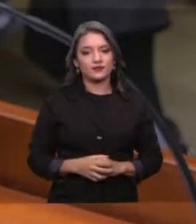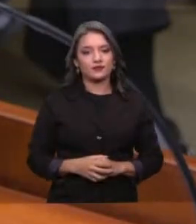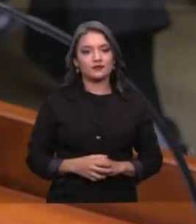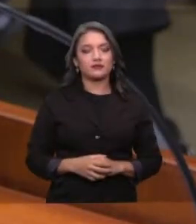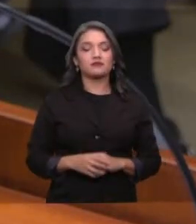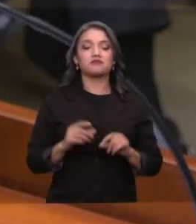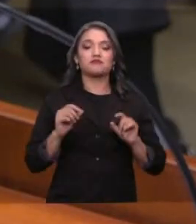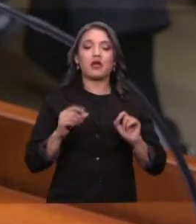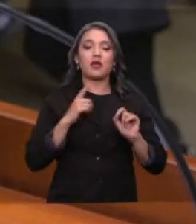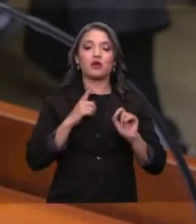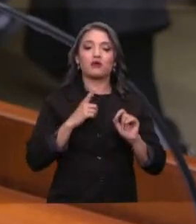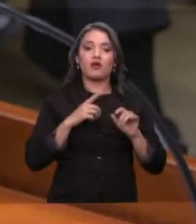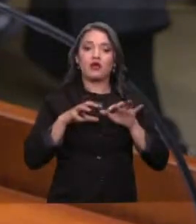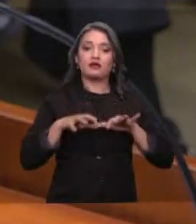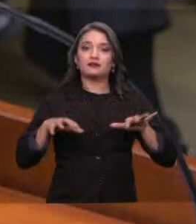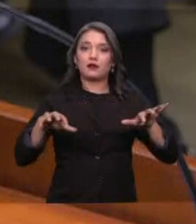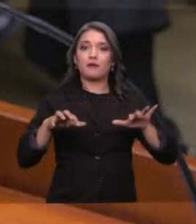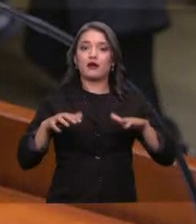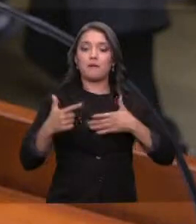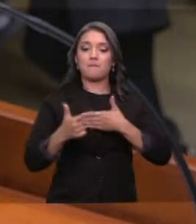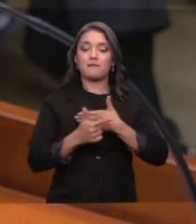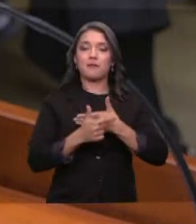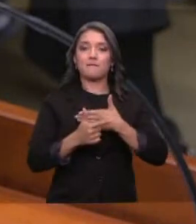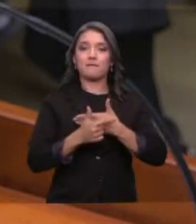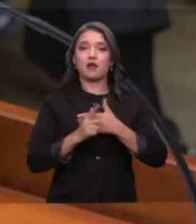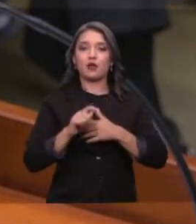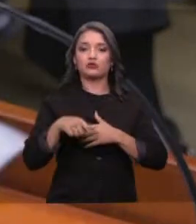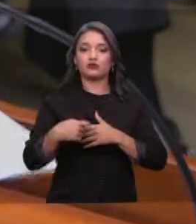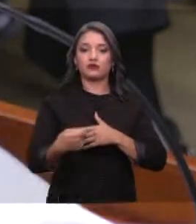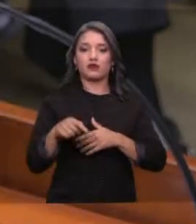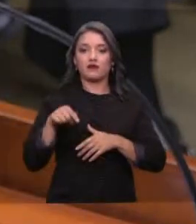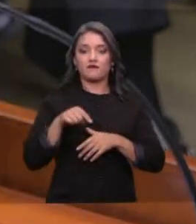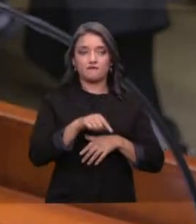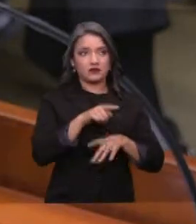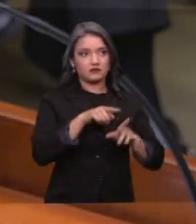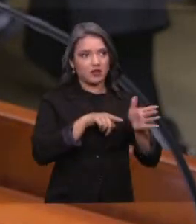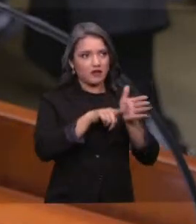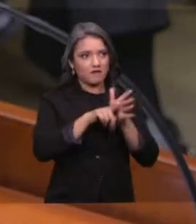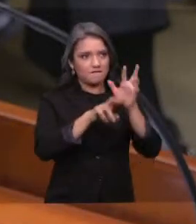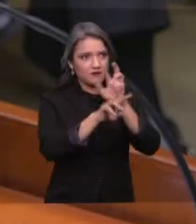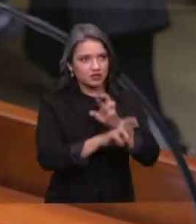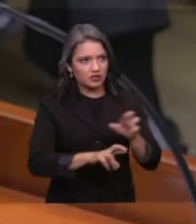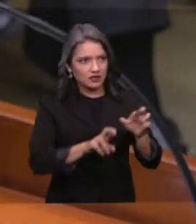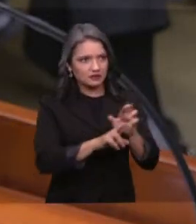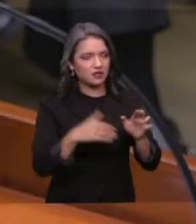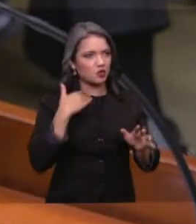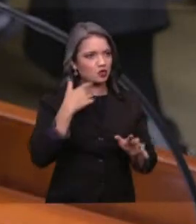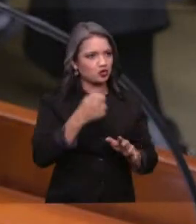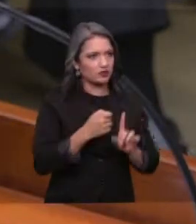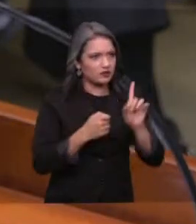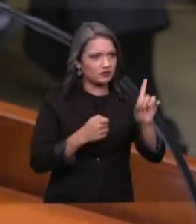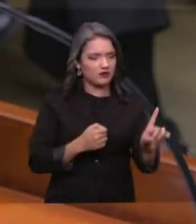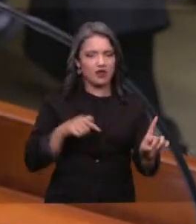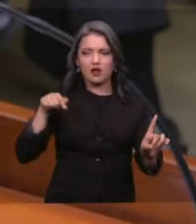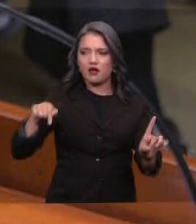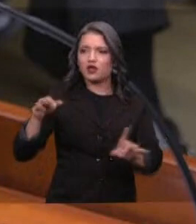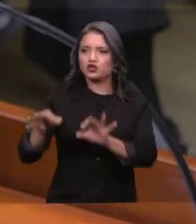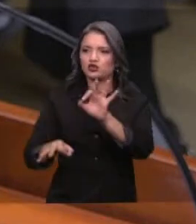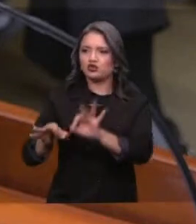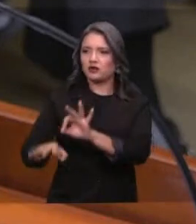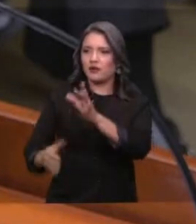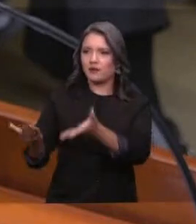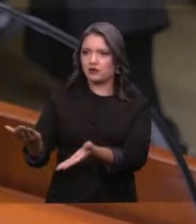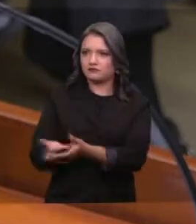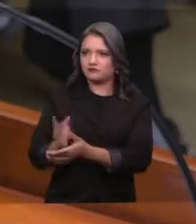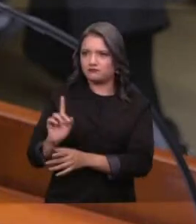breve síntese, a divisão de funções entre o juiz que atua na investigação e o juiz que atua no julgamento. É uma garantia